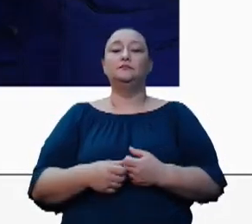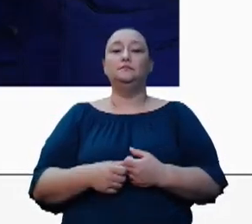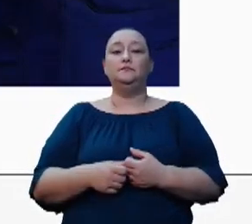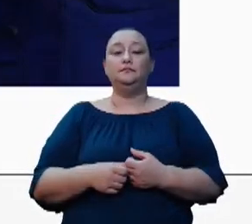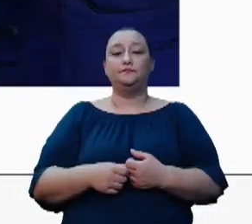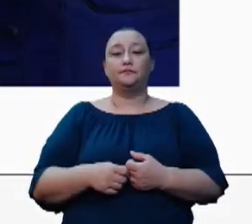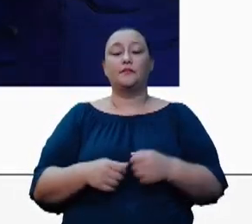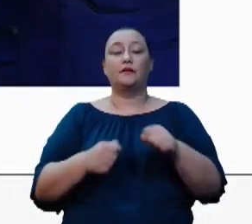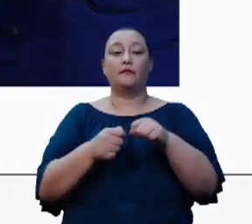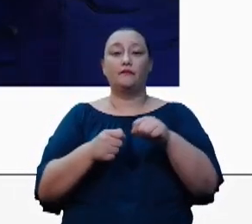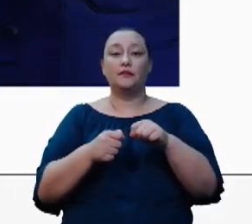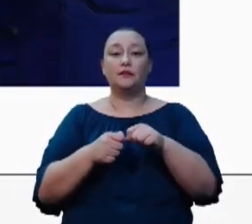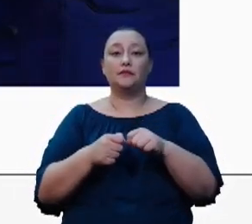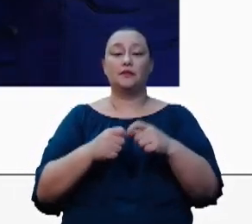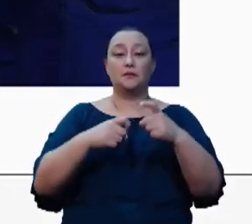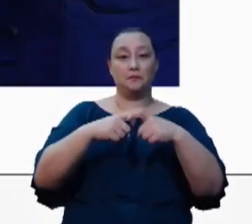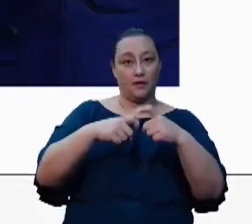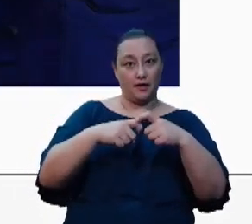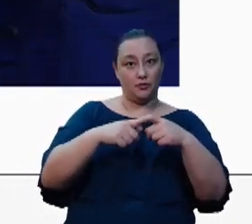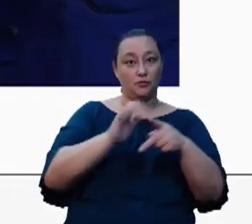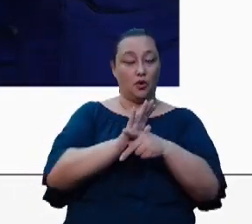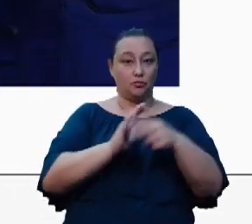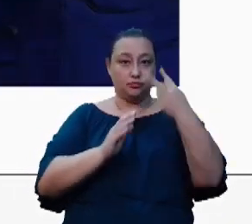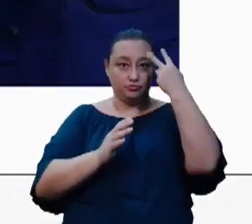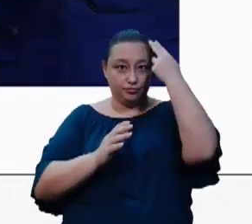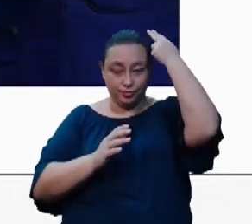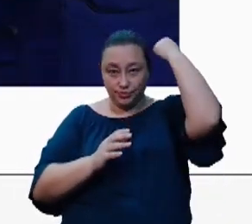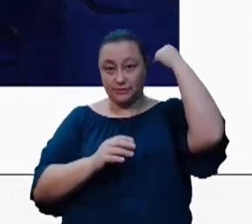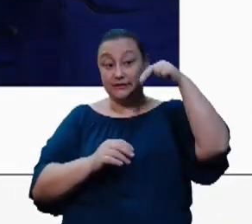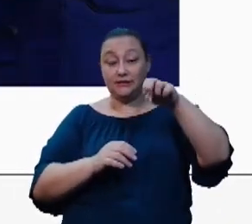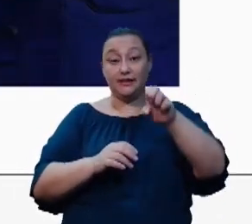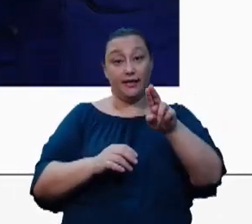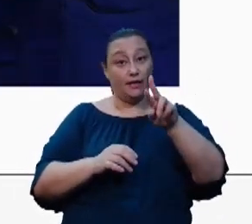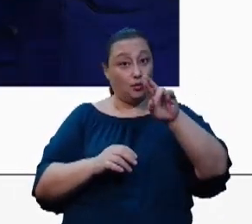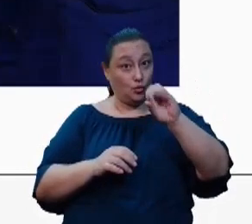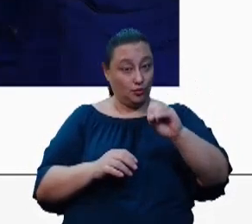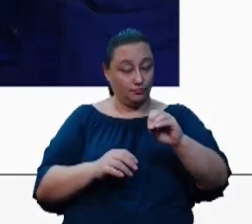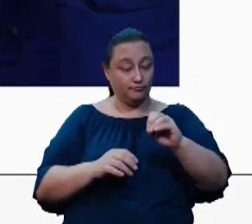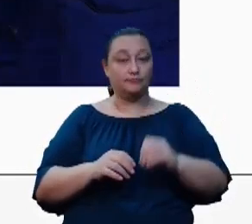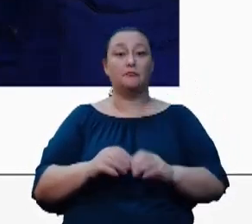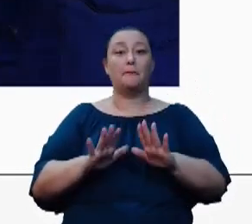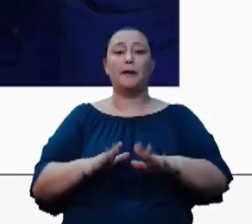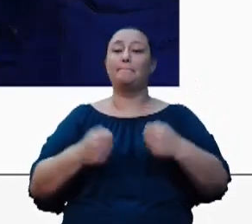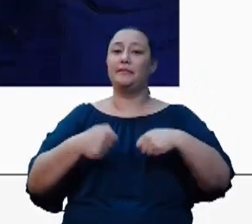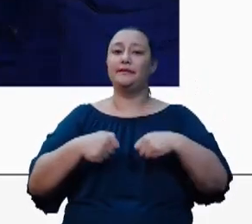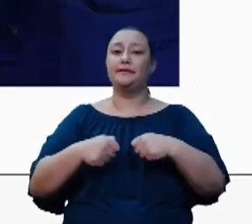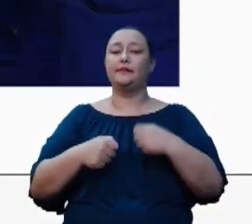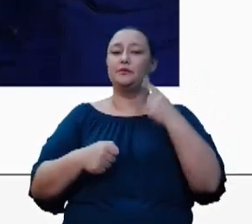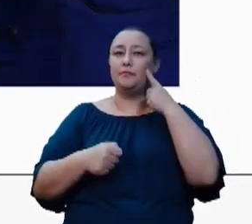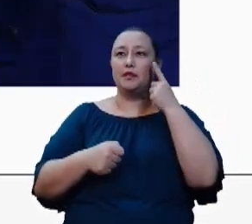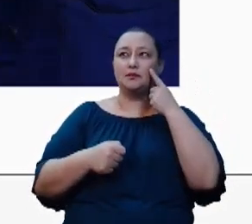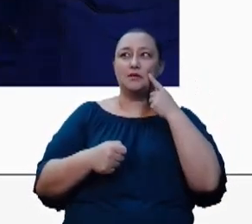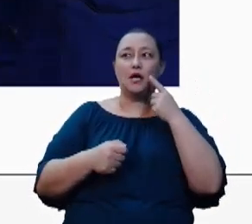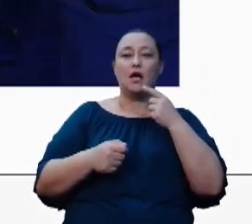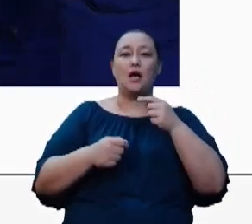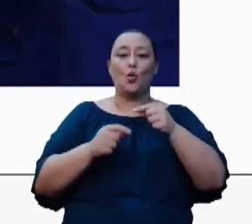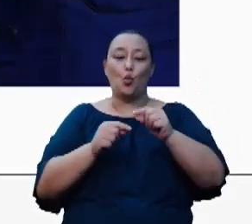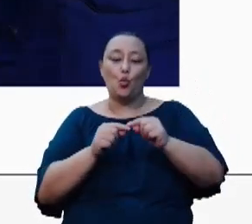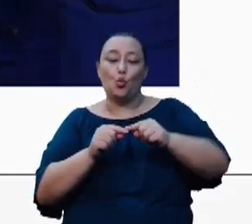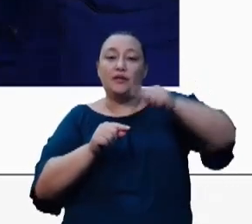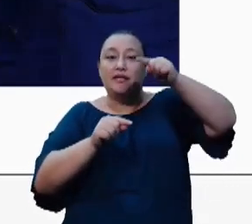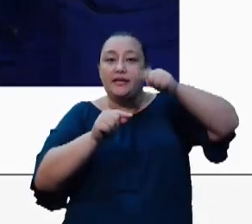Isso vai ser realizado por um médico neurocirurgião. Mas é preciso estimar o efeito da medicação. E para